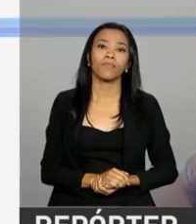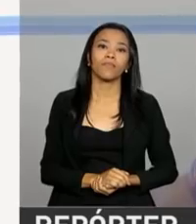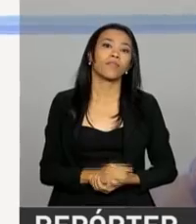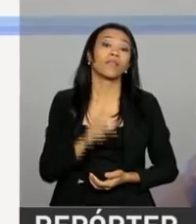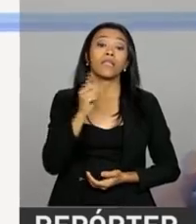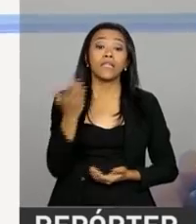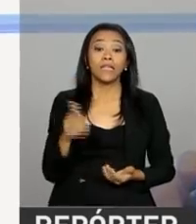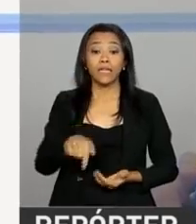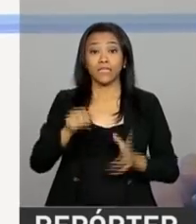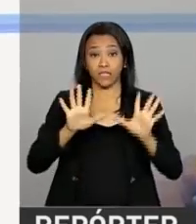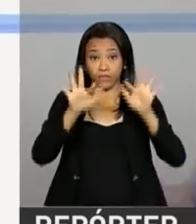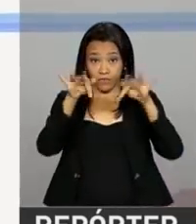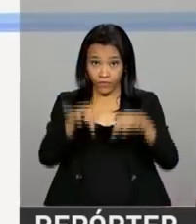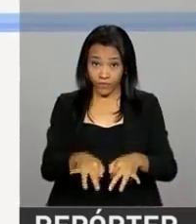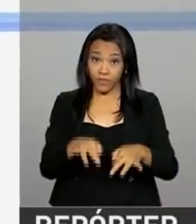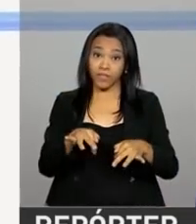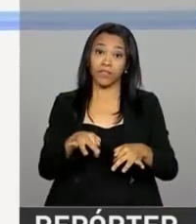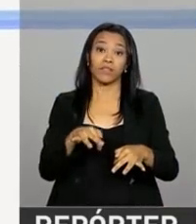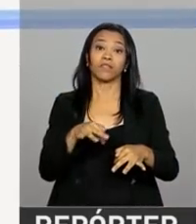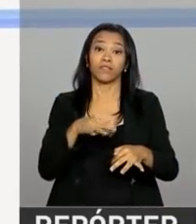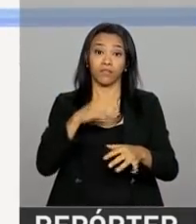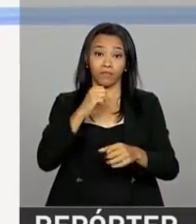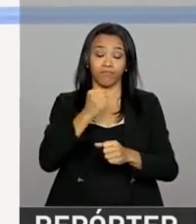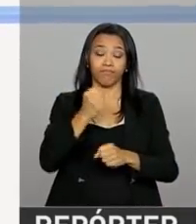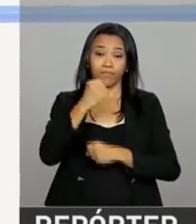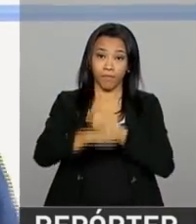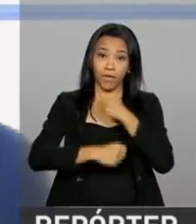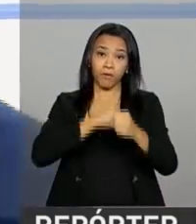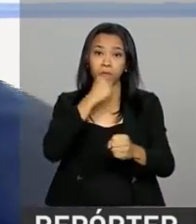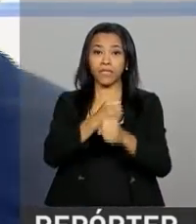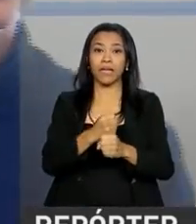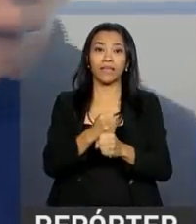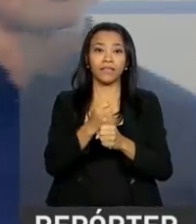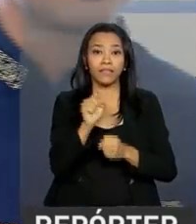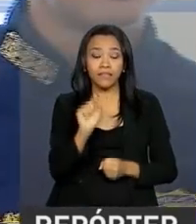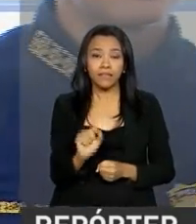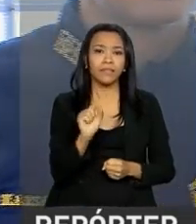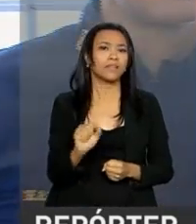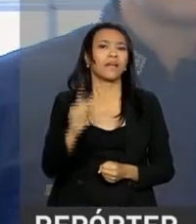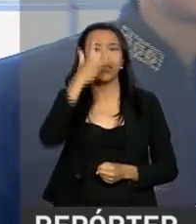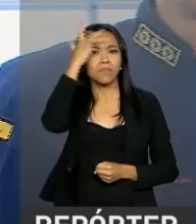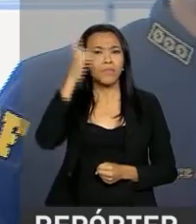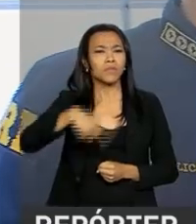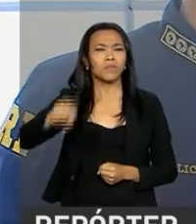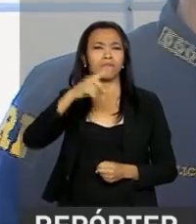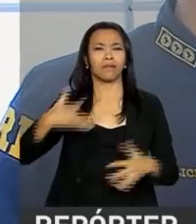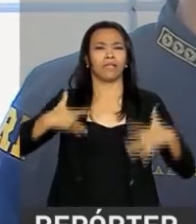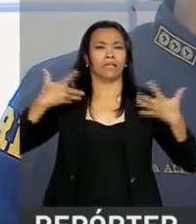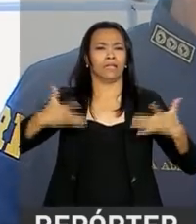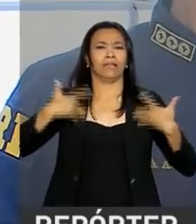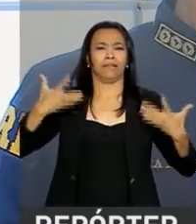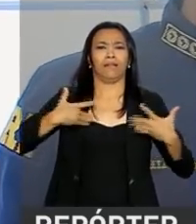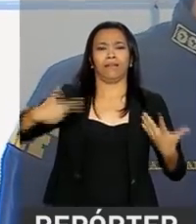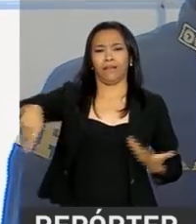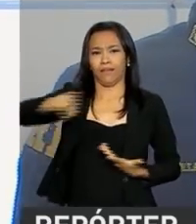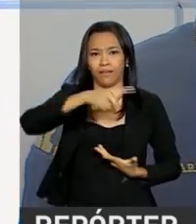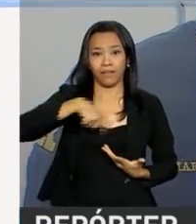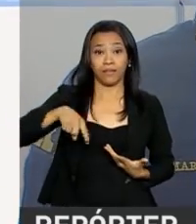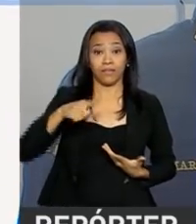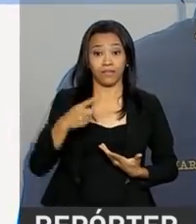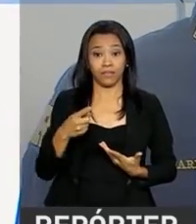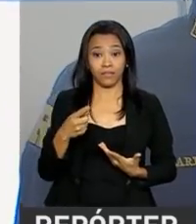final de ano até naturalmente eh o carnaval né as pessoas ficam um pouco mais animadas e animadas às